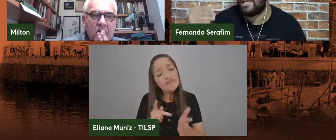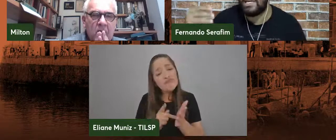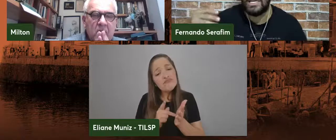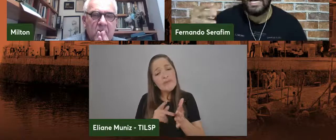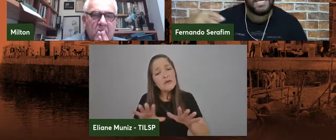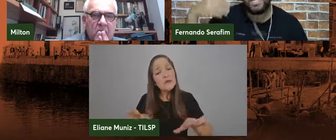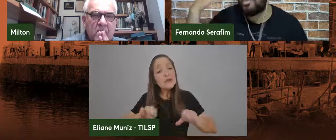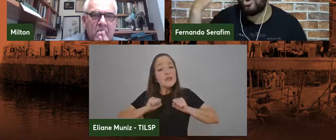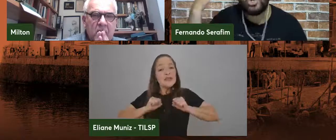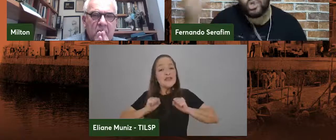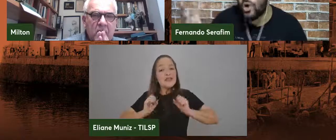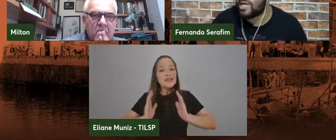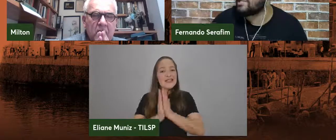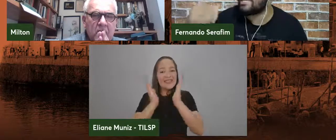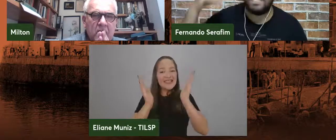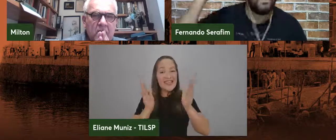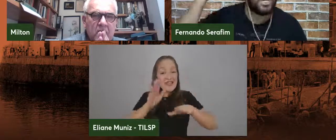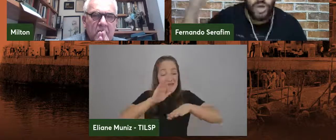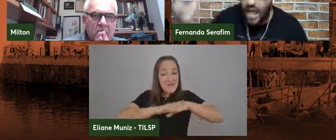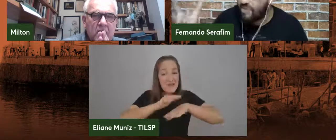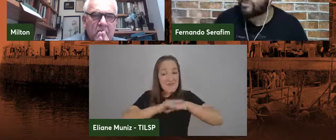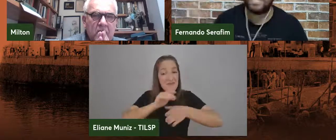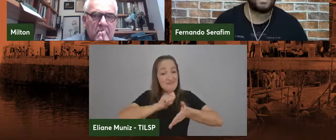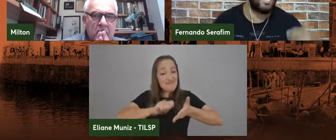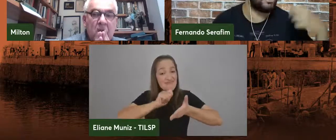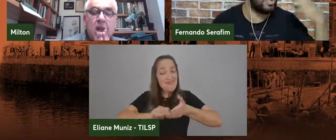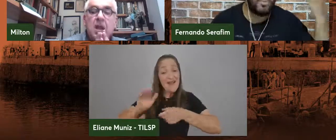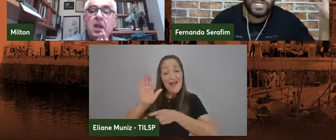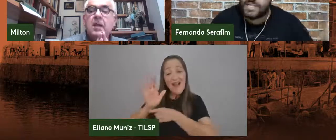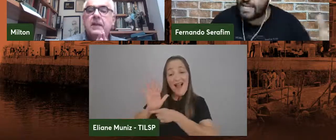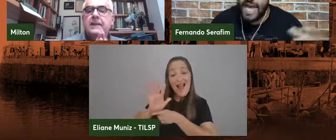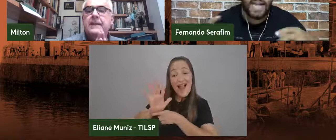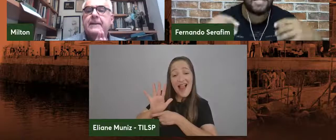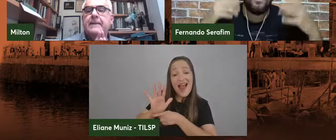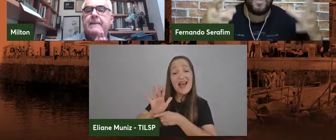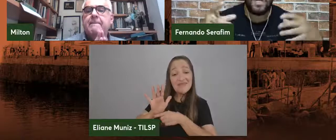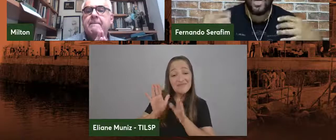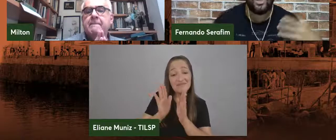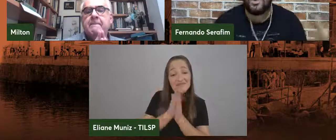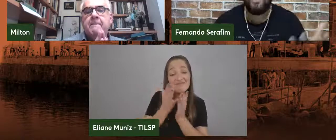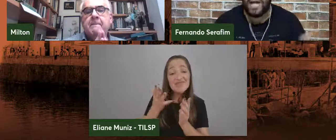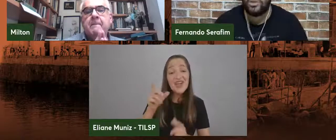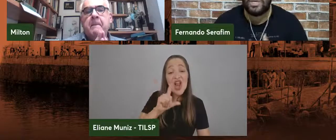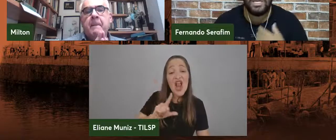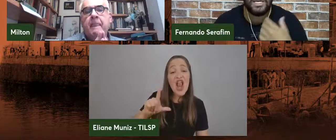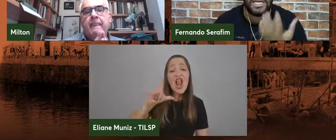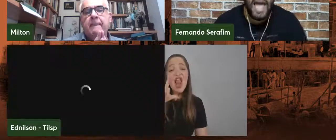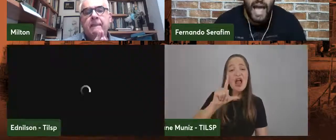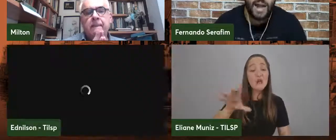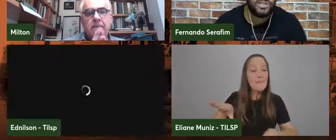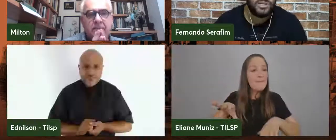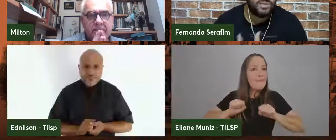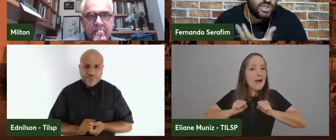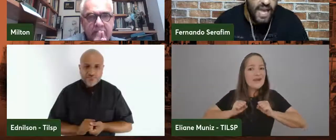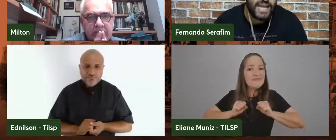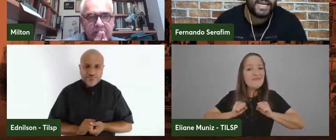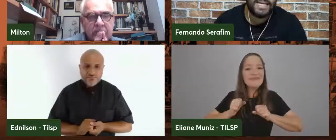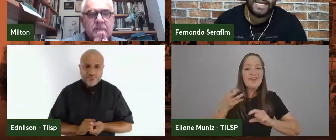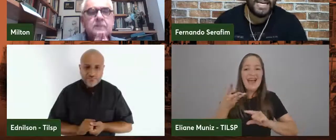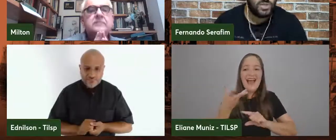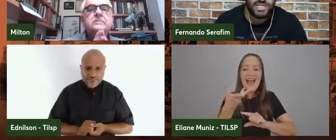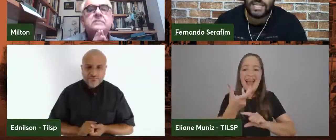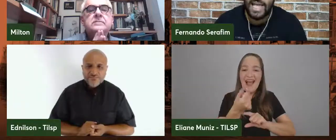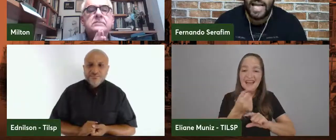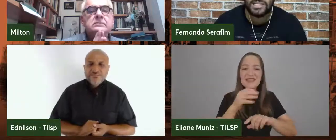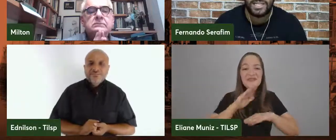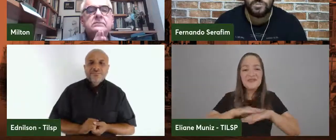impacto, né, que as produções, né, cinematográficas, que as obras literárias, enfim, no impacto que a arte gera